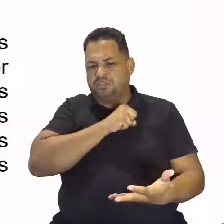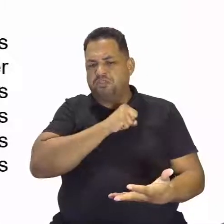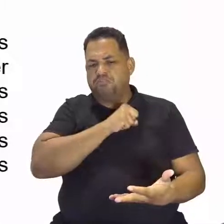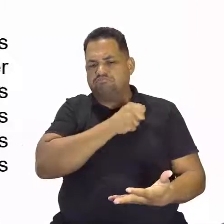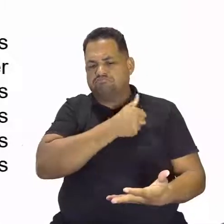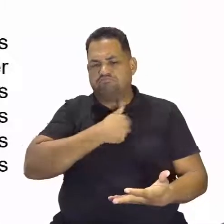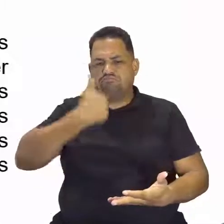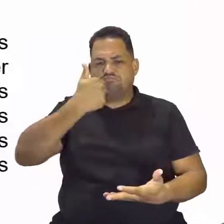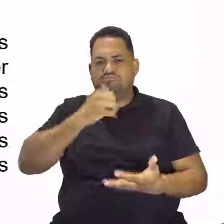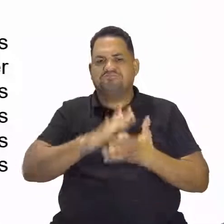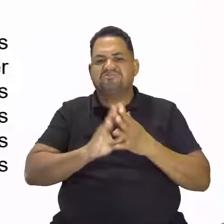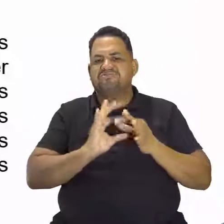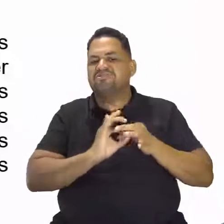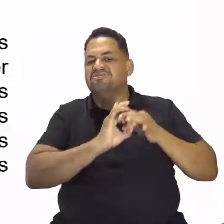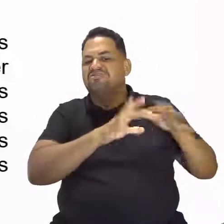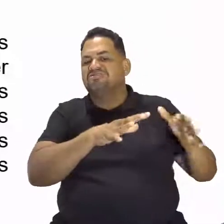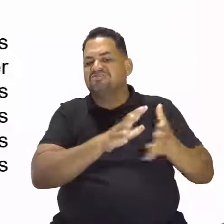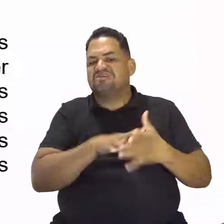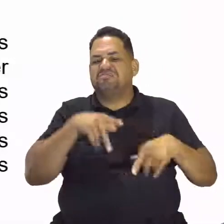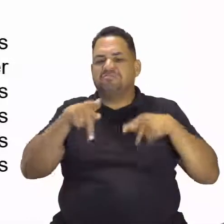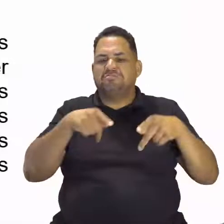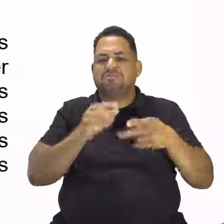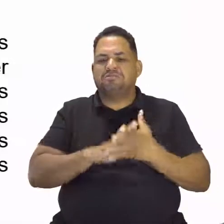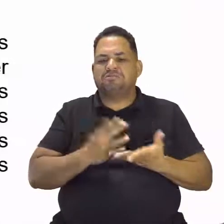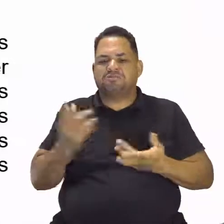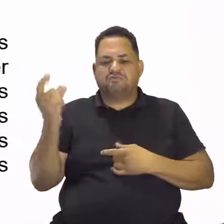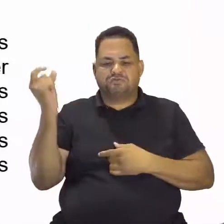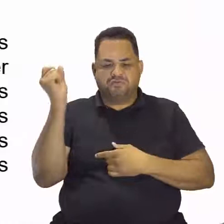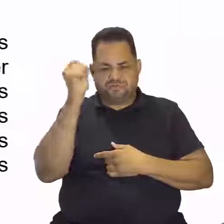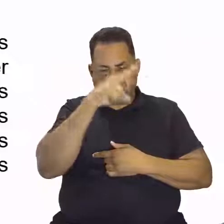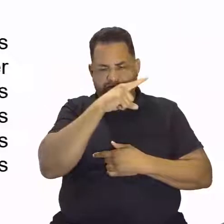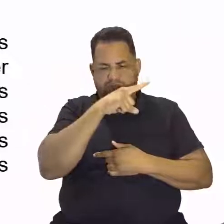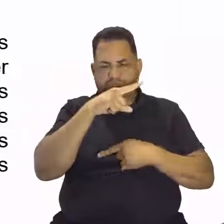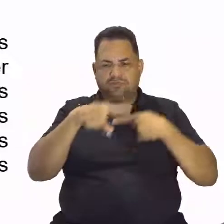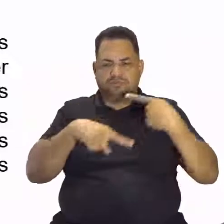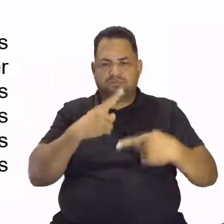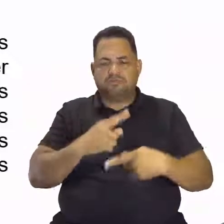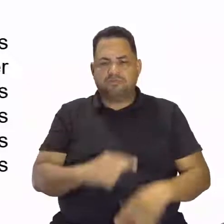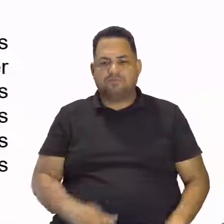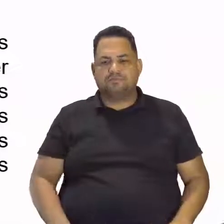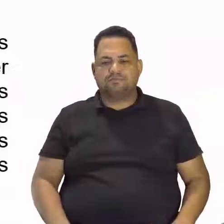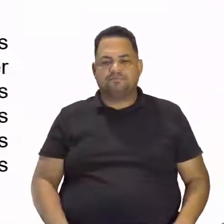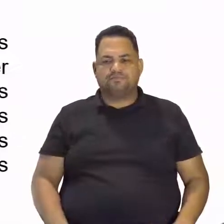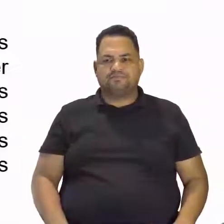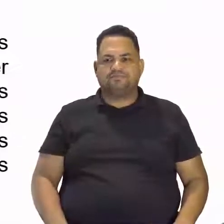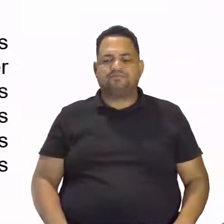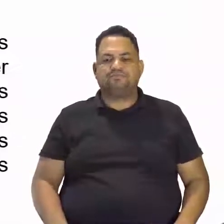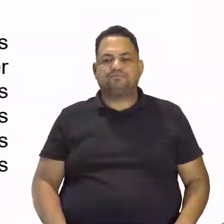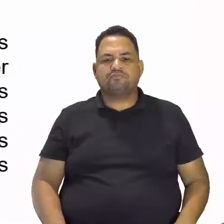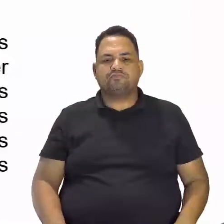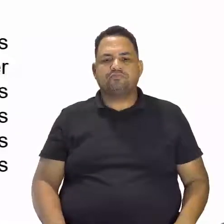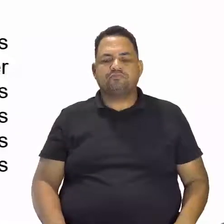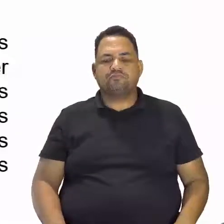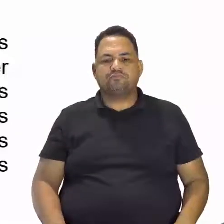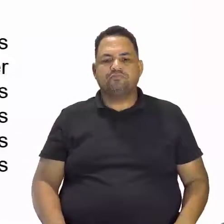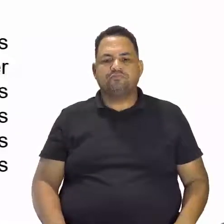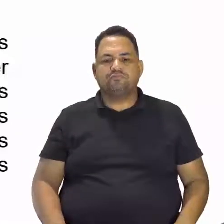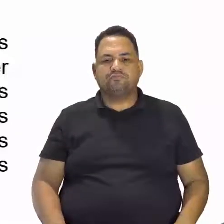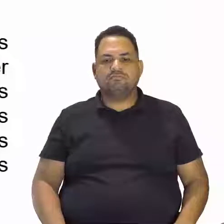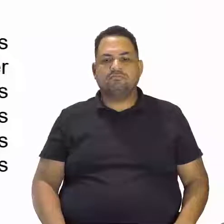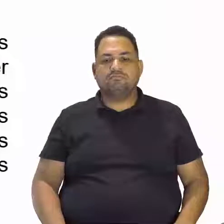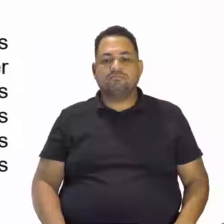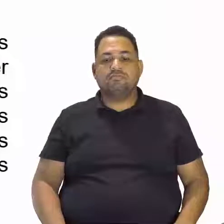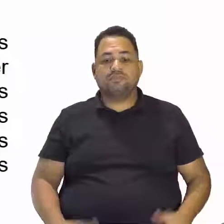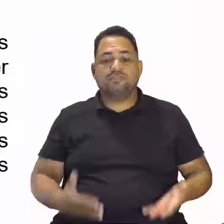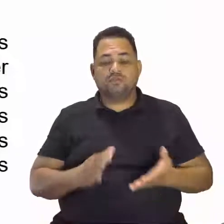numa dificuldade, numa desigualdade enorme, tá? Então, isso é